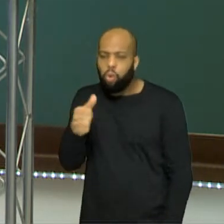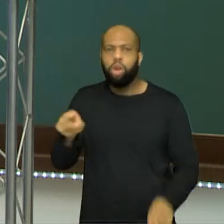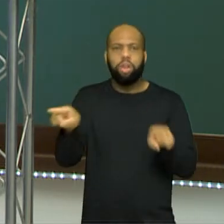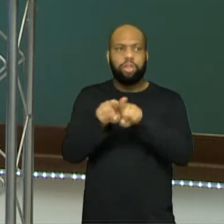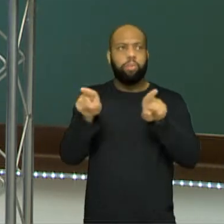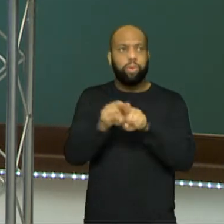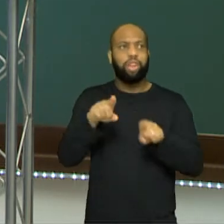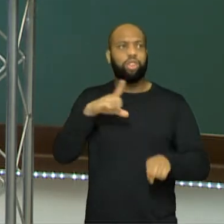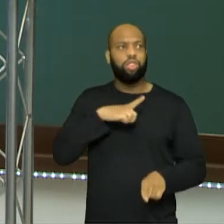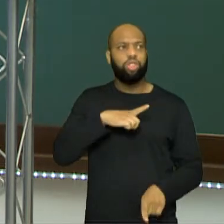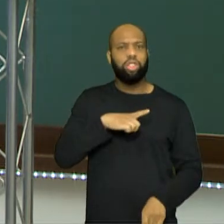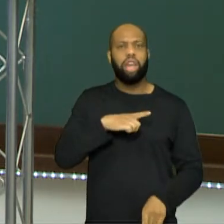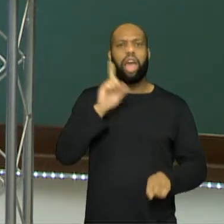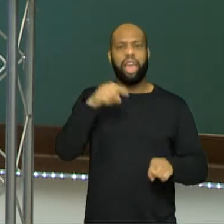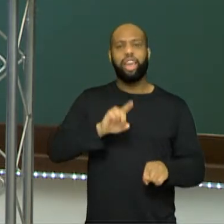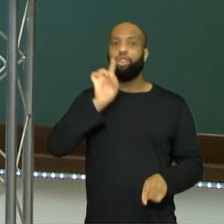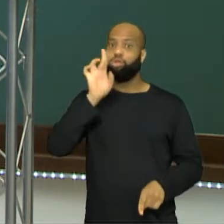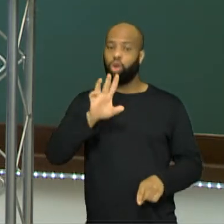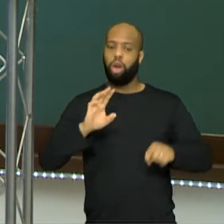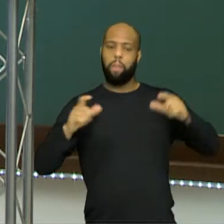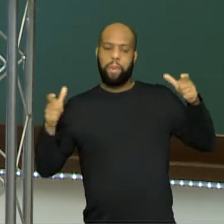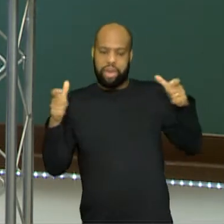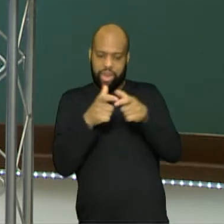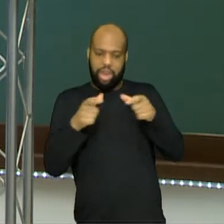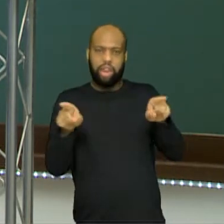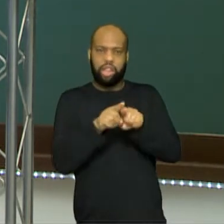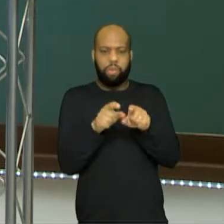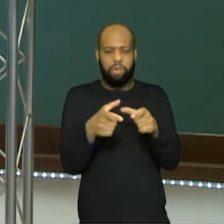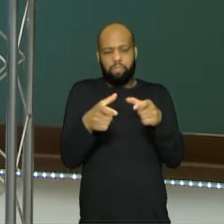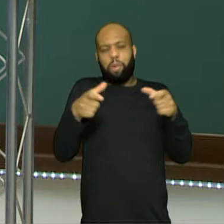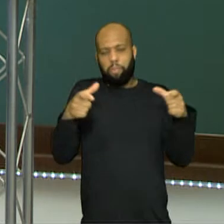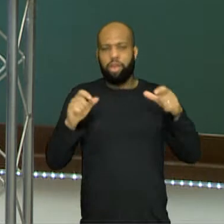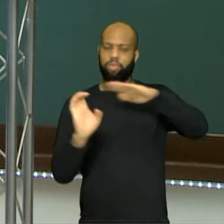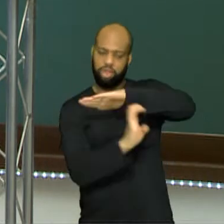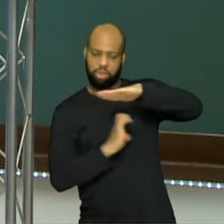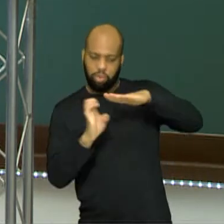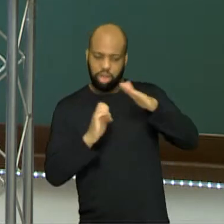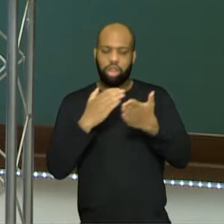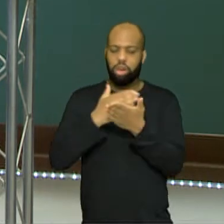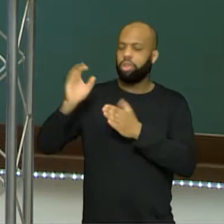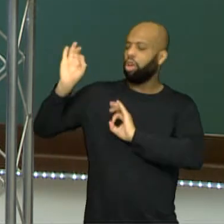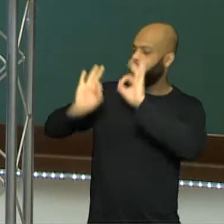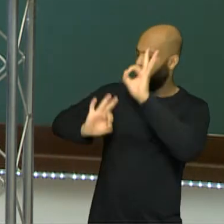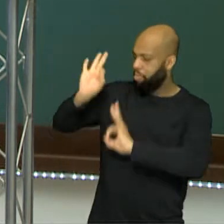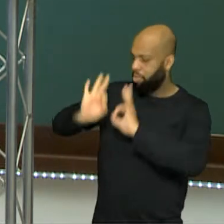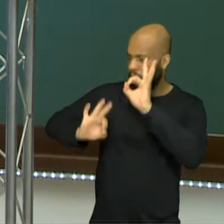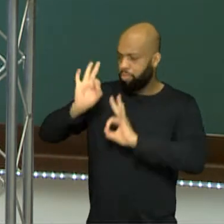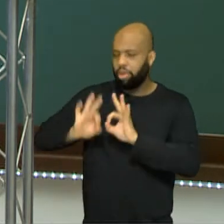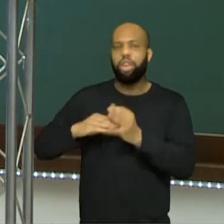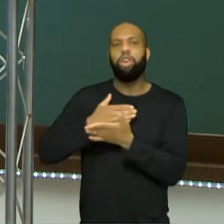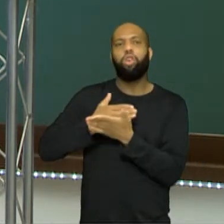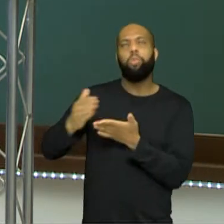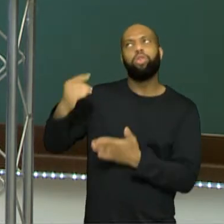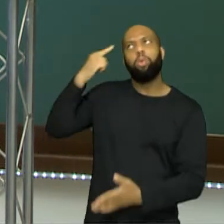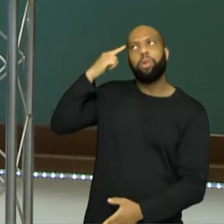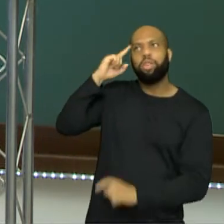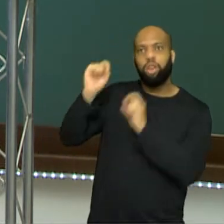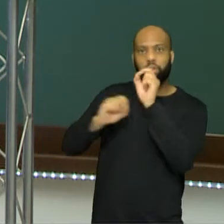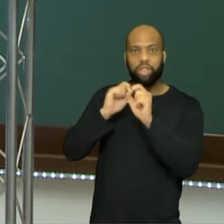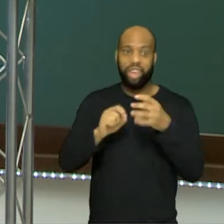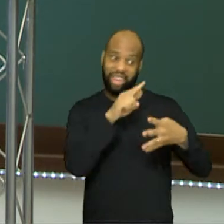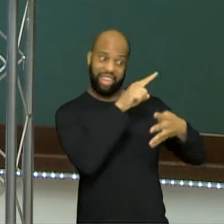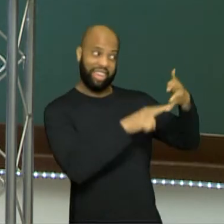de pequenas e médias empresas. Dentro dessa caracterização, eles começaram a se organizar e puxaram aquela ideia dos